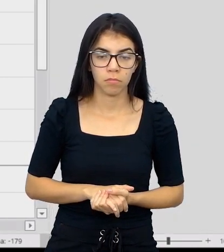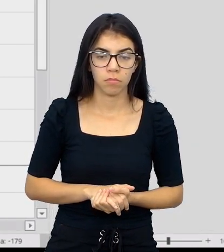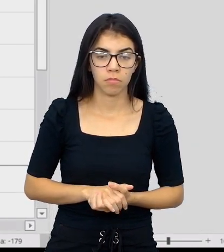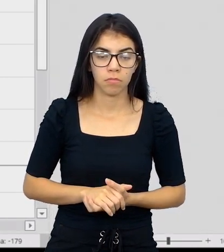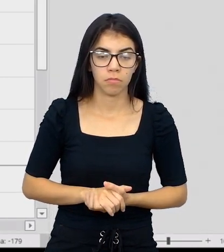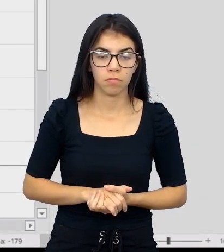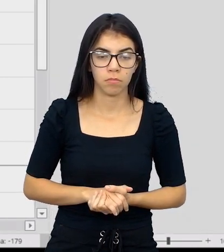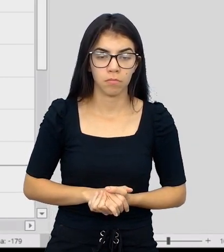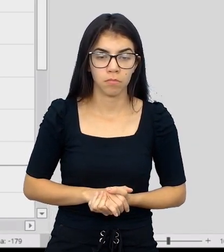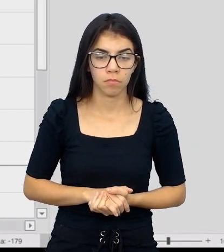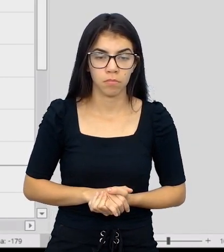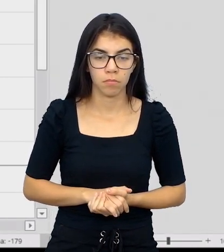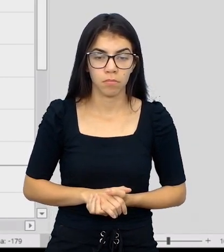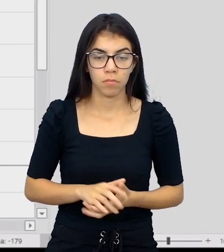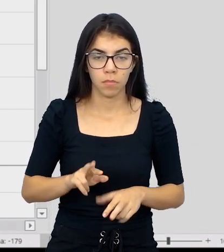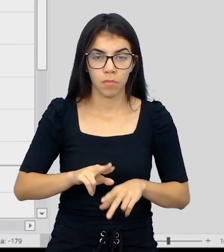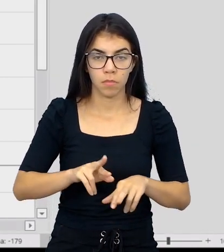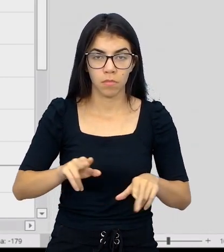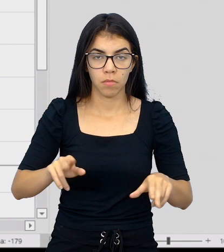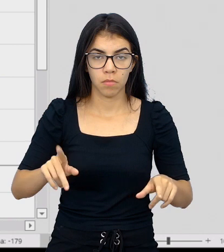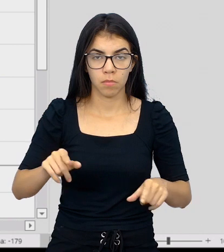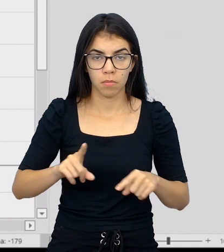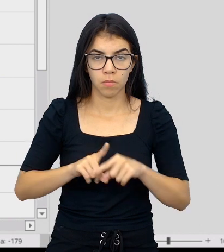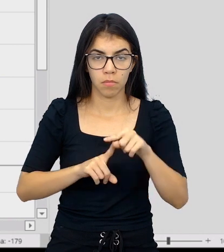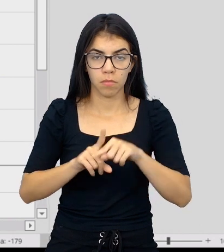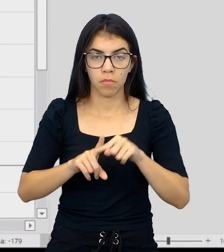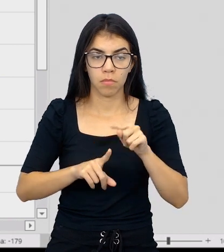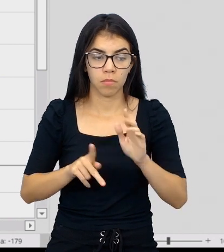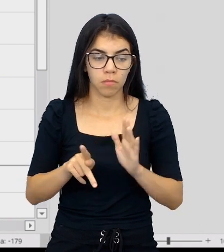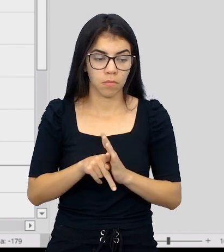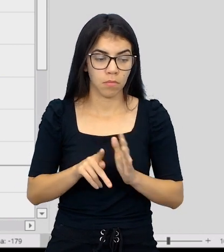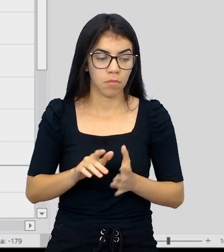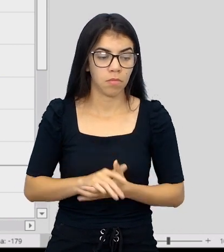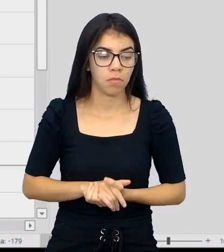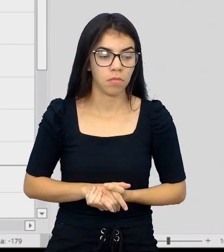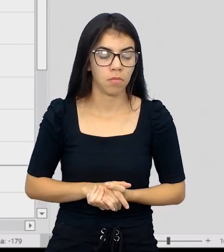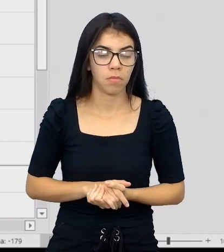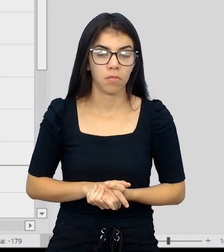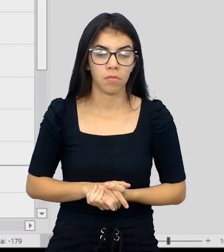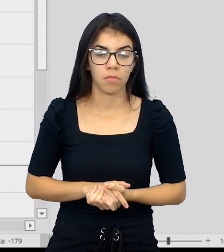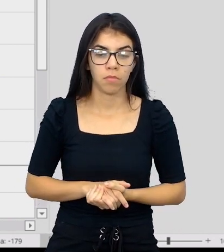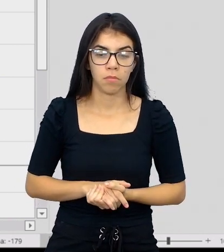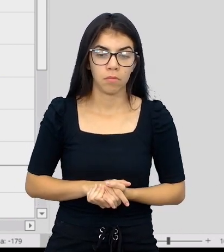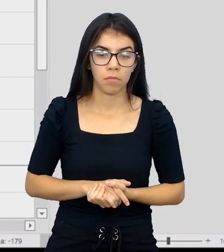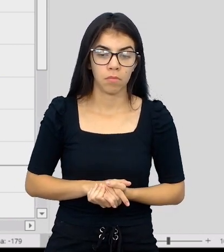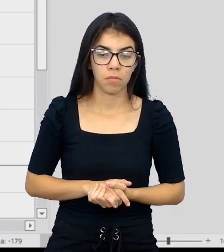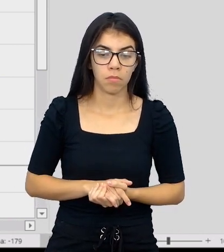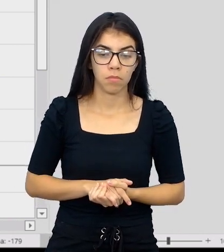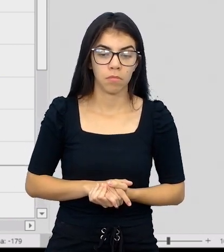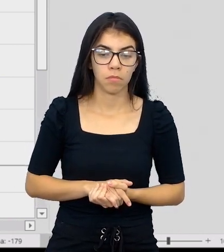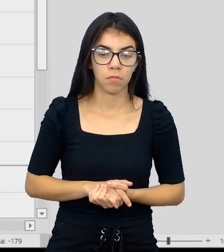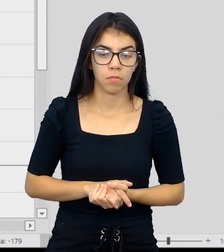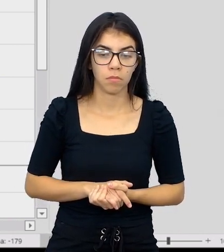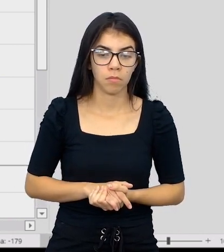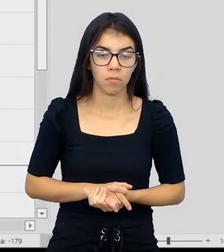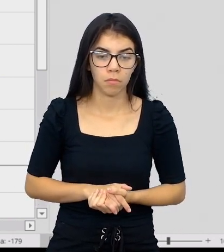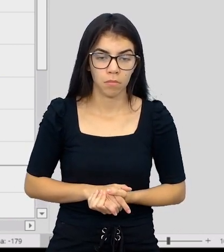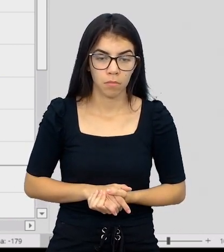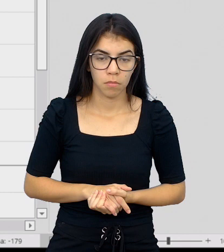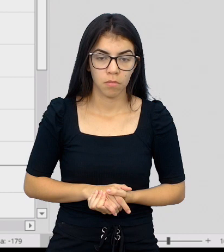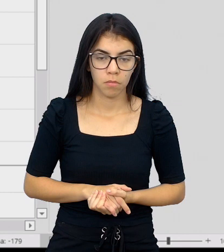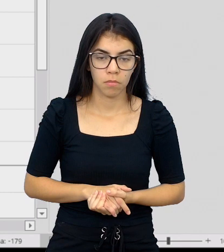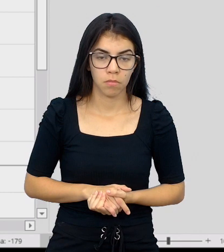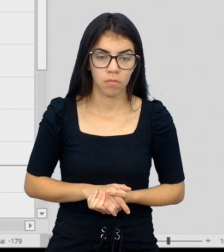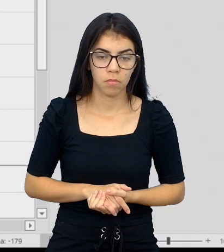nome? Variação da temperatura. Agora eu já pus variação de temperatura. Tem problema, mas dá? né?